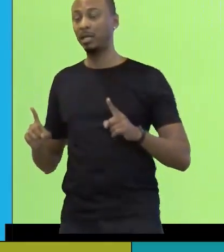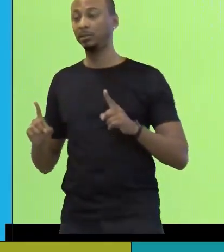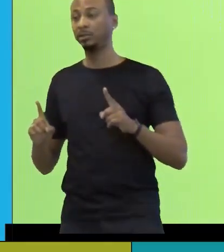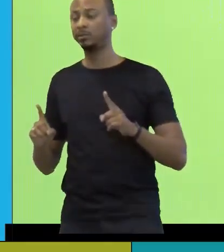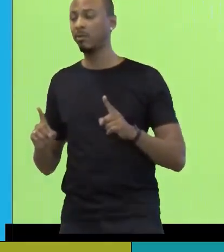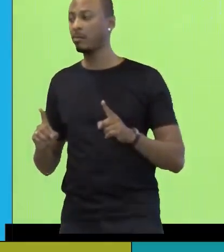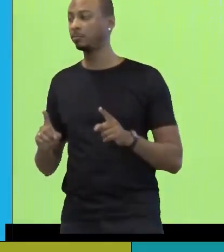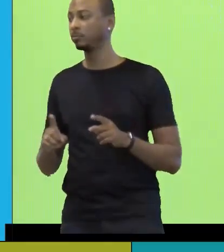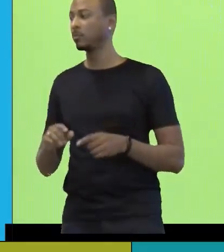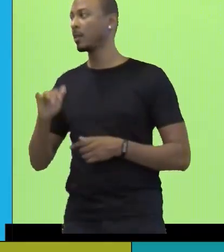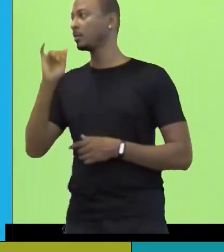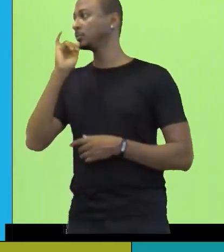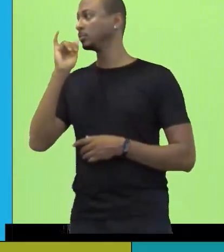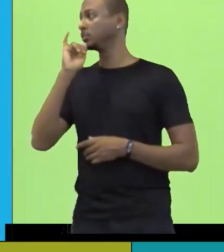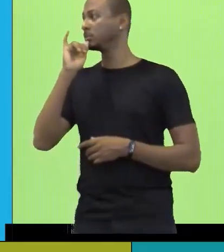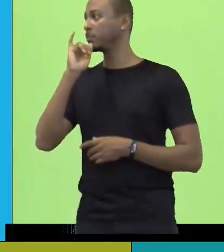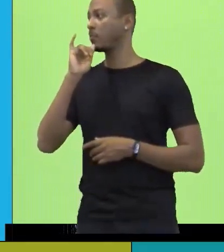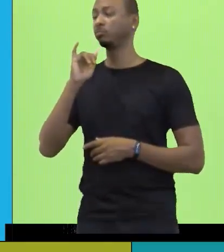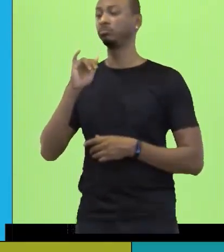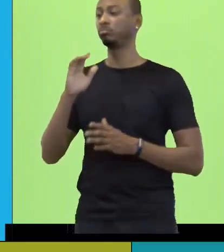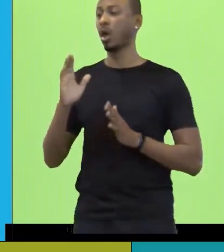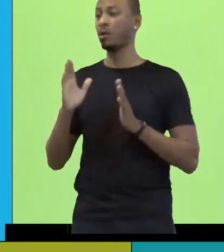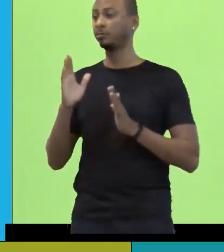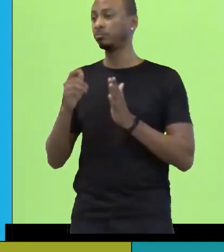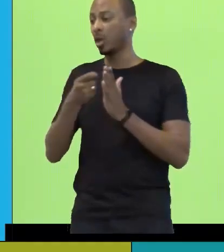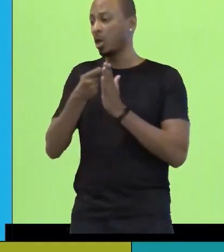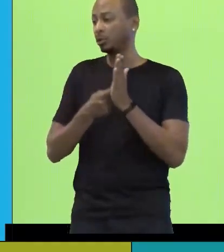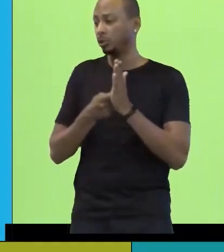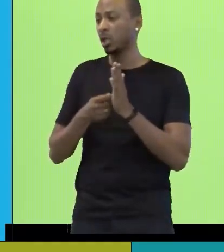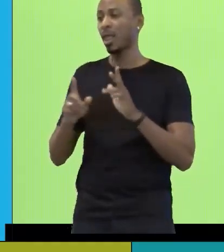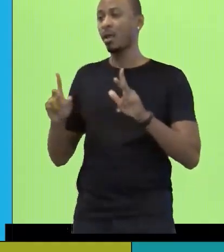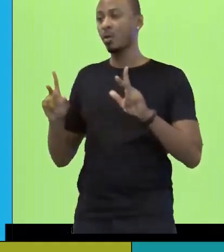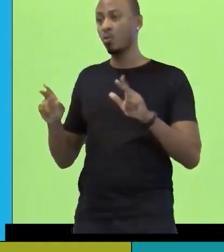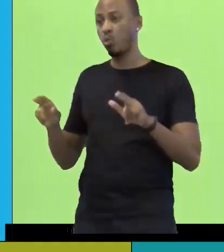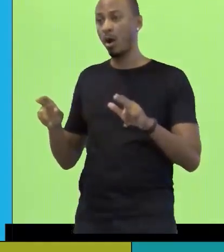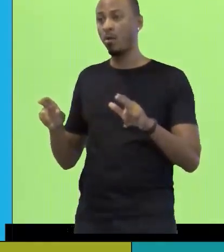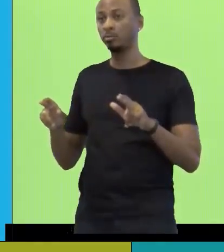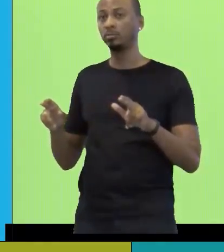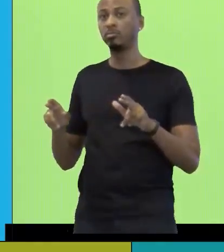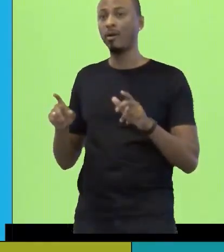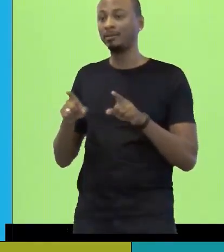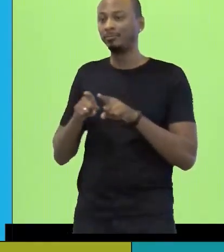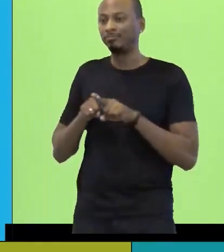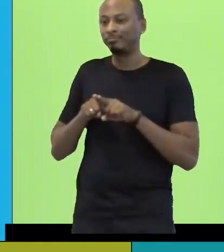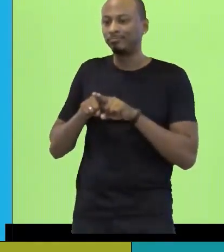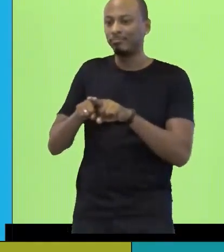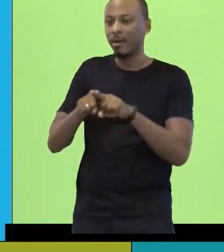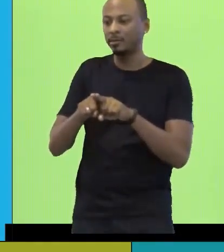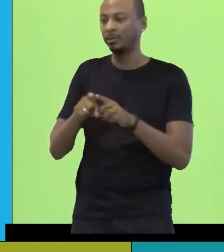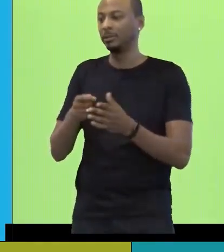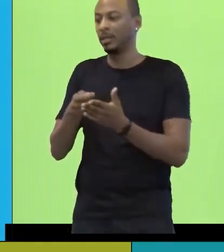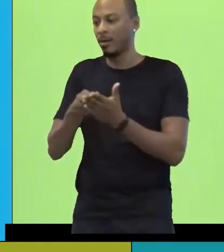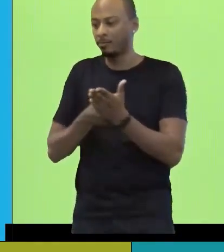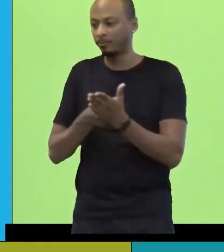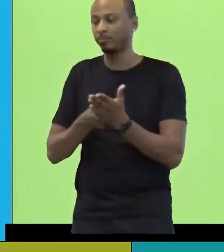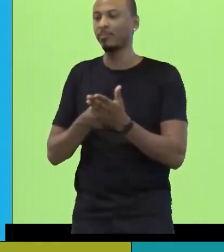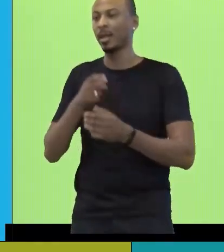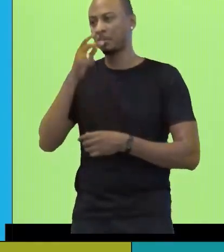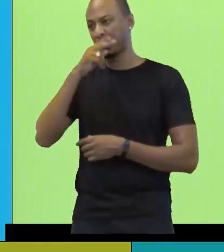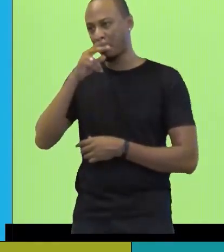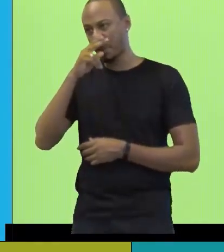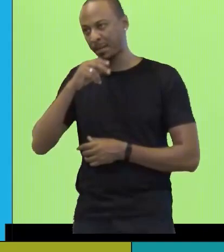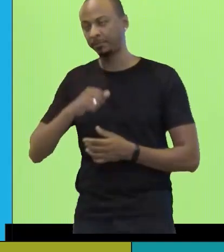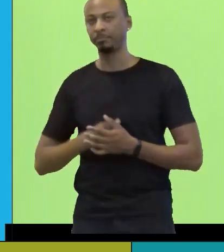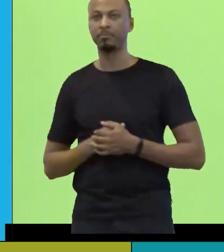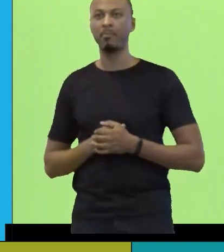época, se duas obras foram escritas concomitantemente, ou seja, foram escritas ao mesmo